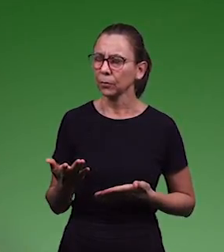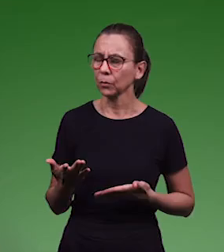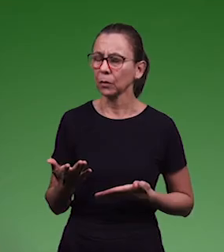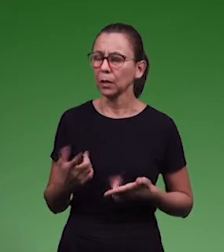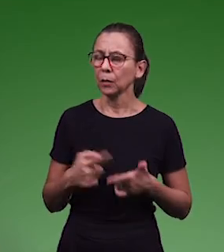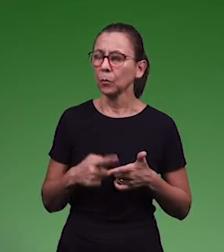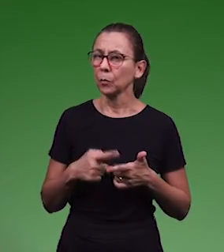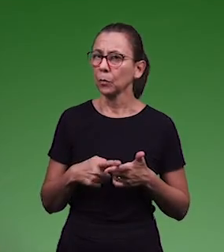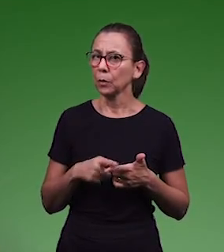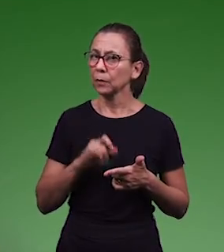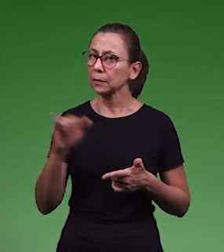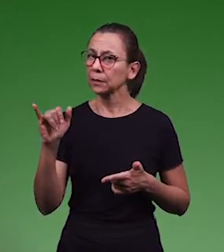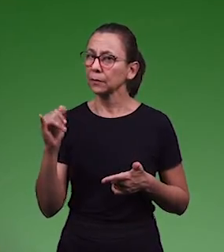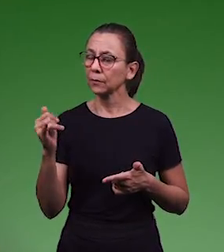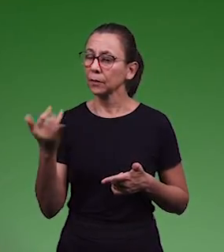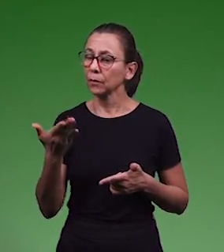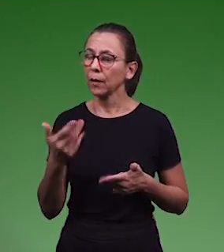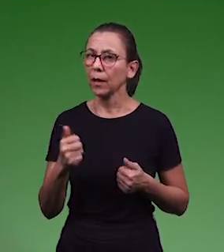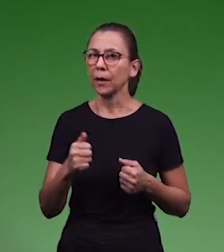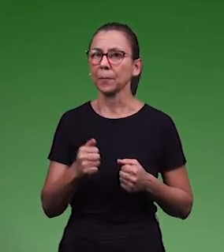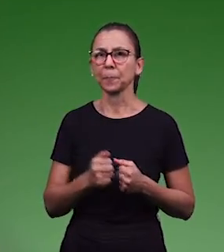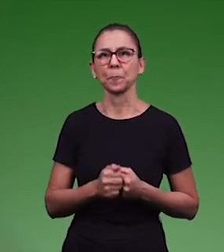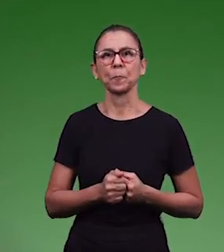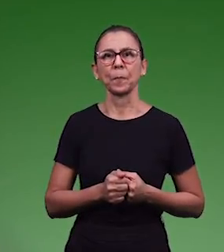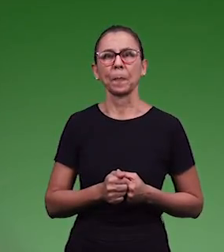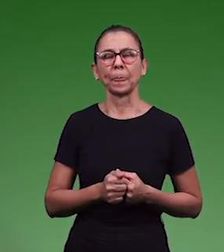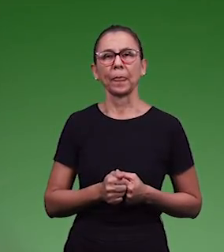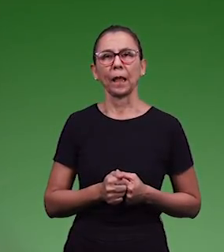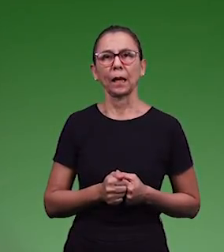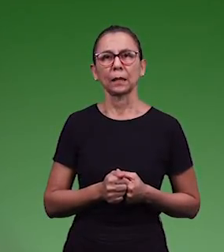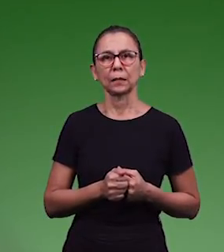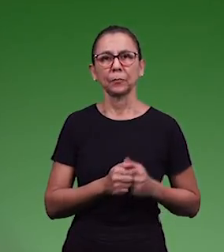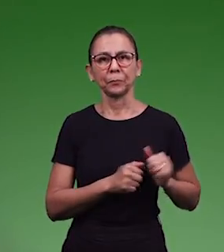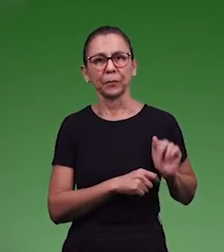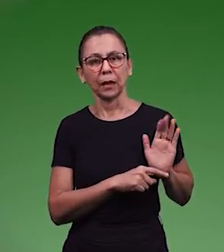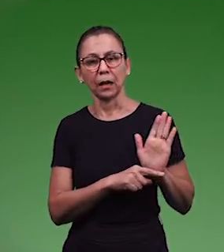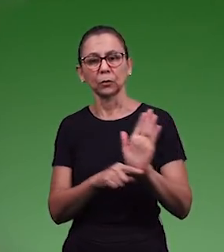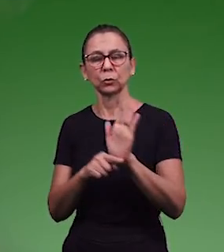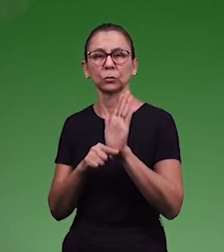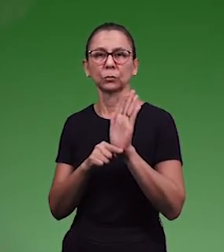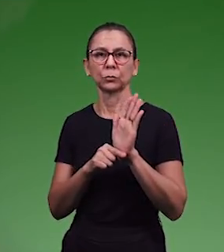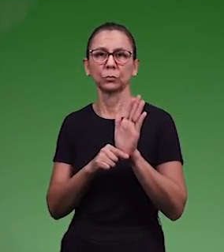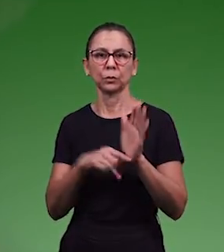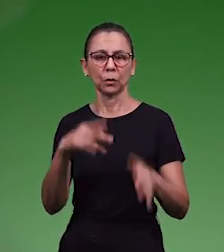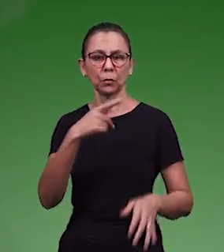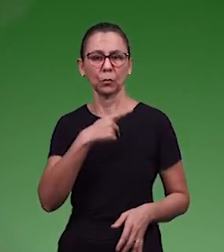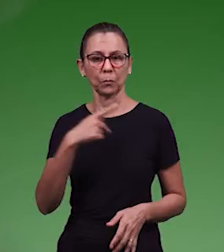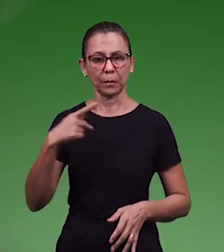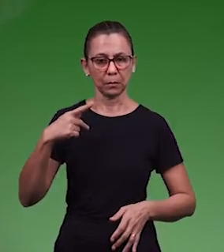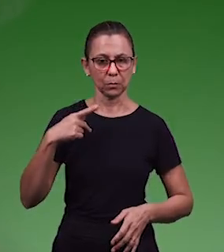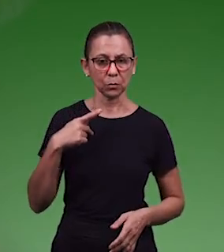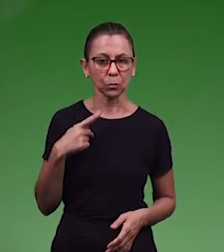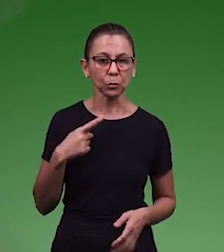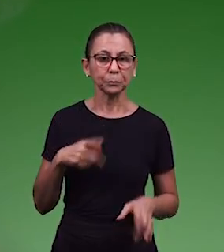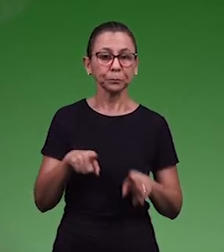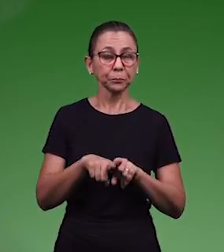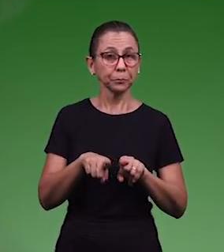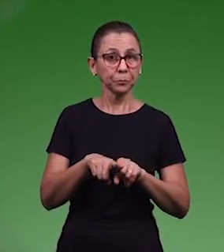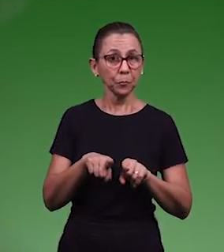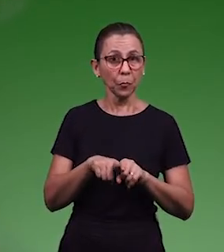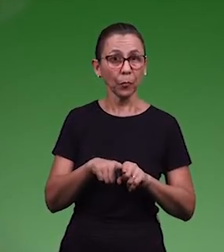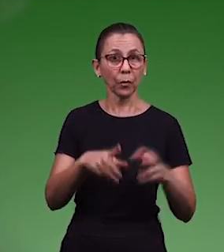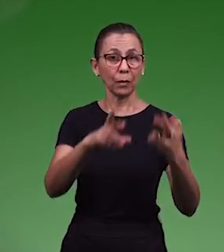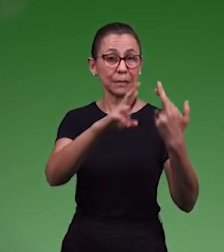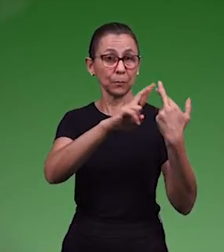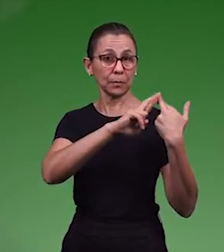como você falou, divide a carga e ao mesmo tempo ele tem muito perto dele outros irmãos com quem ele